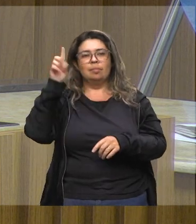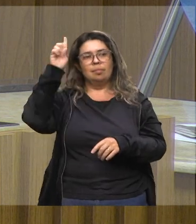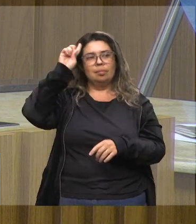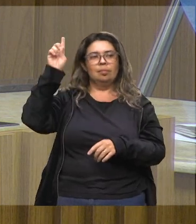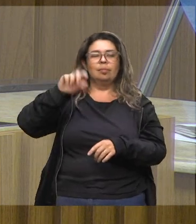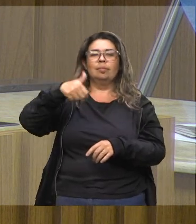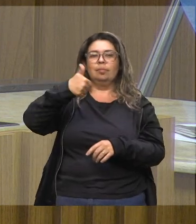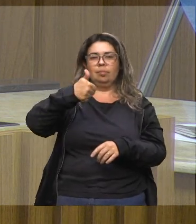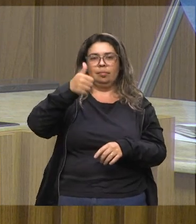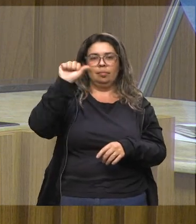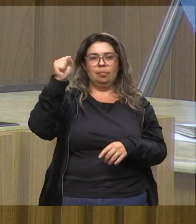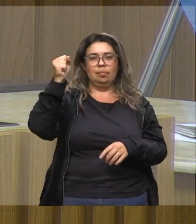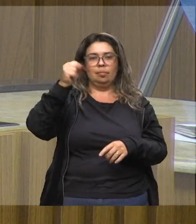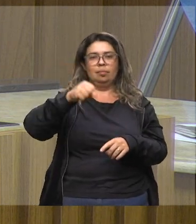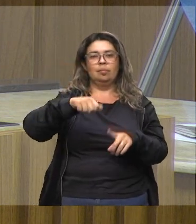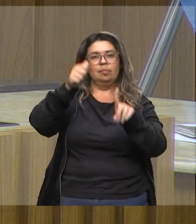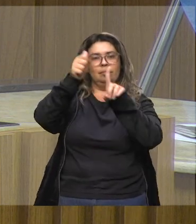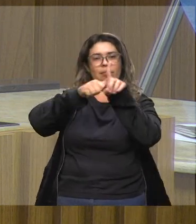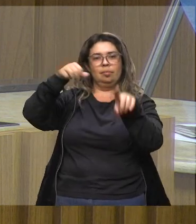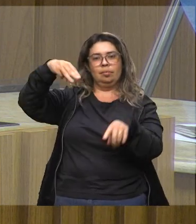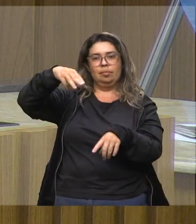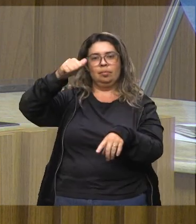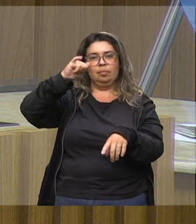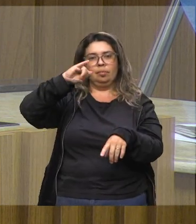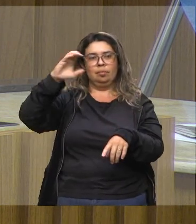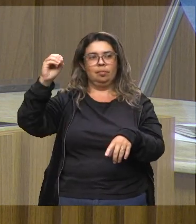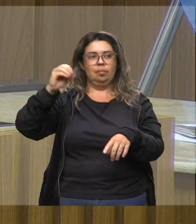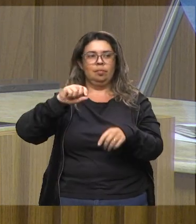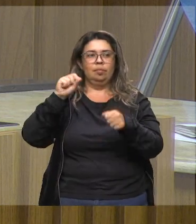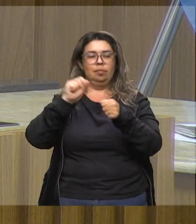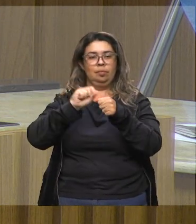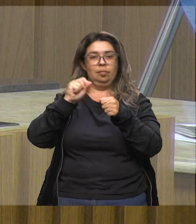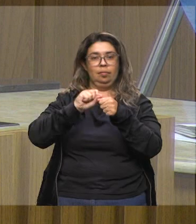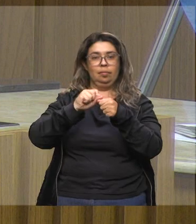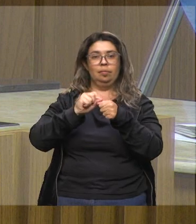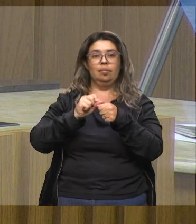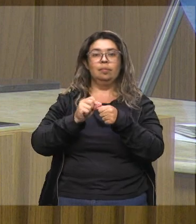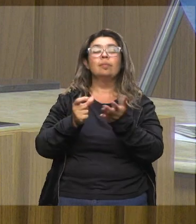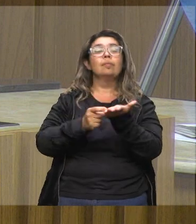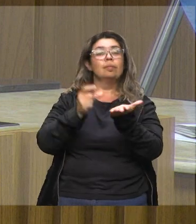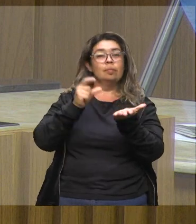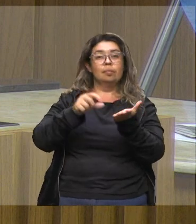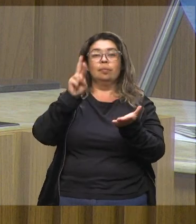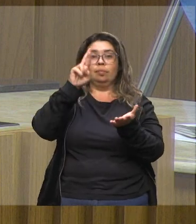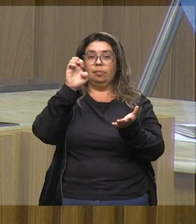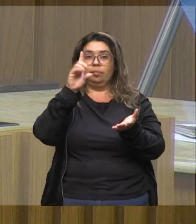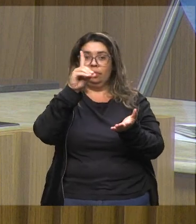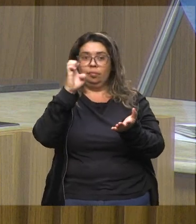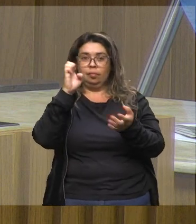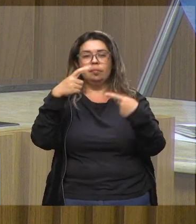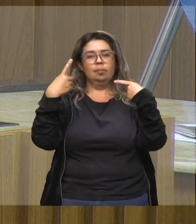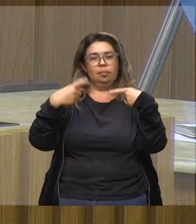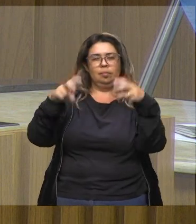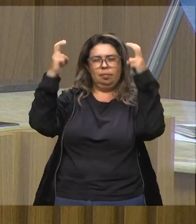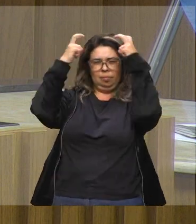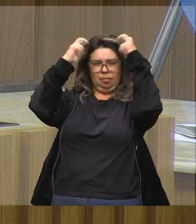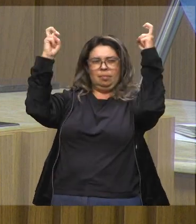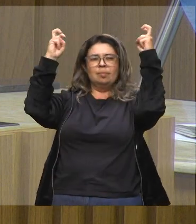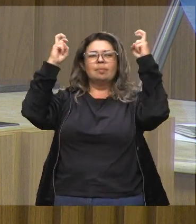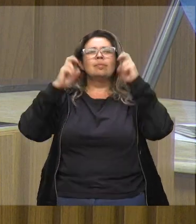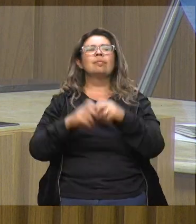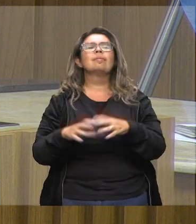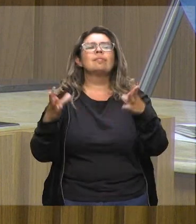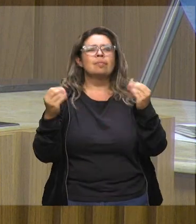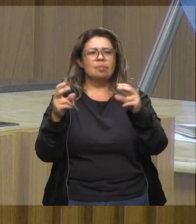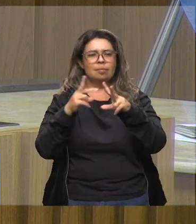dia 18 de maio. Eu fiz parte da rede de violência do município de Assis, e muitos